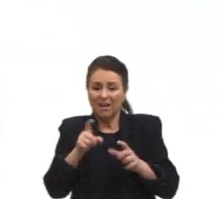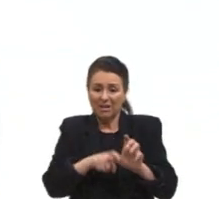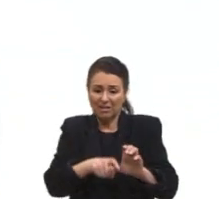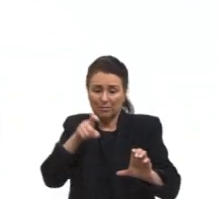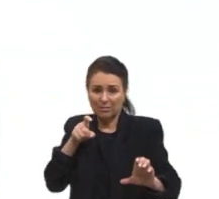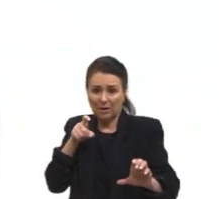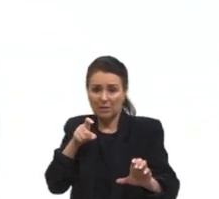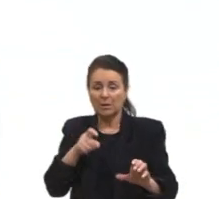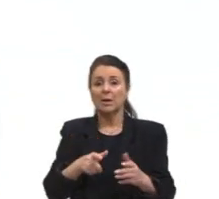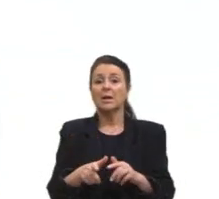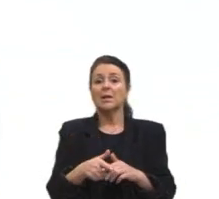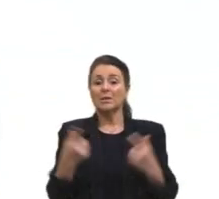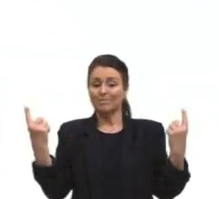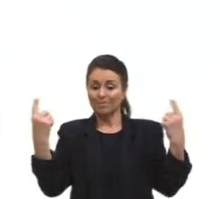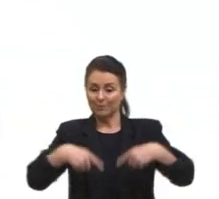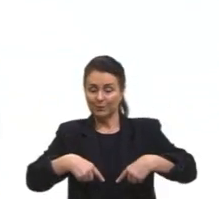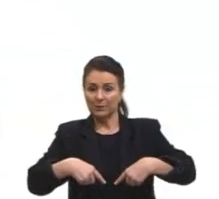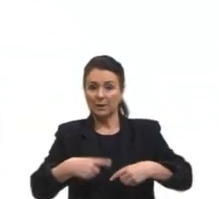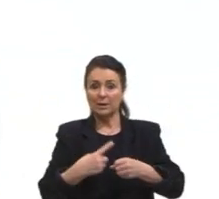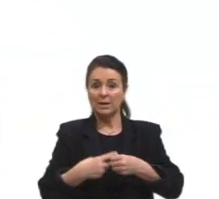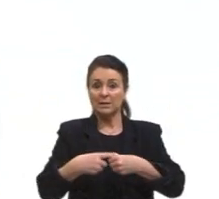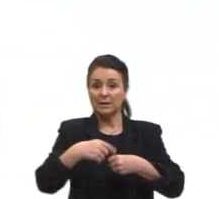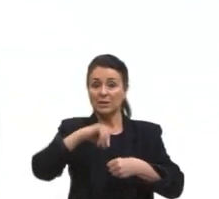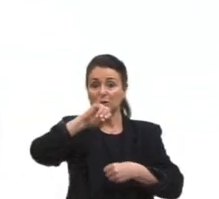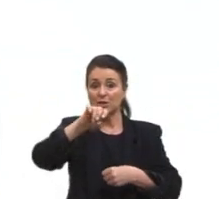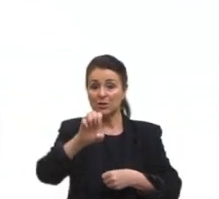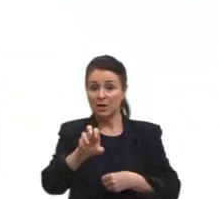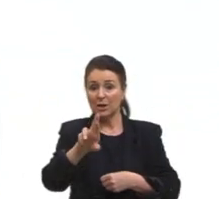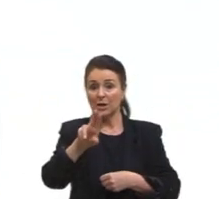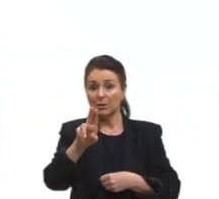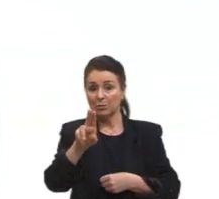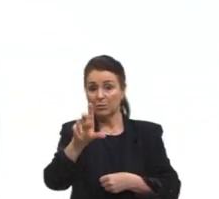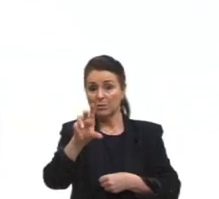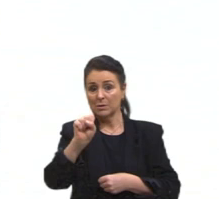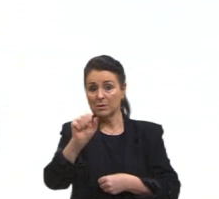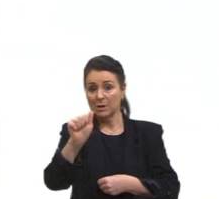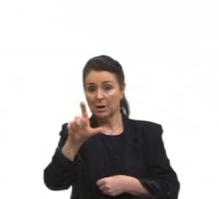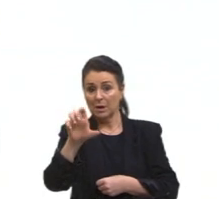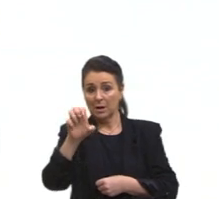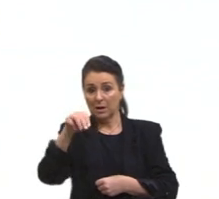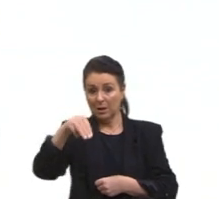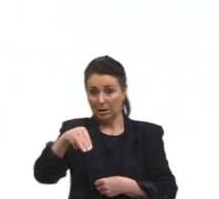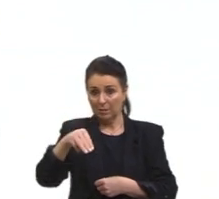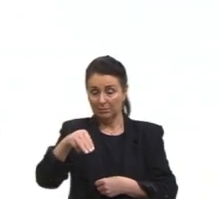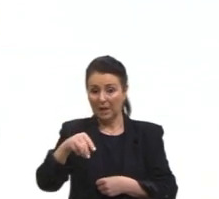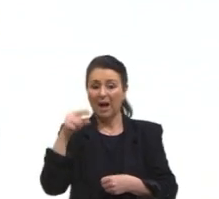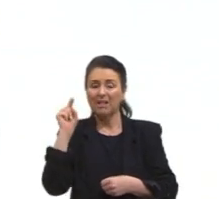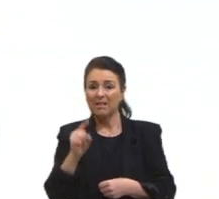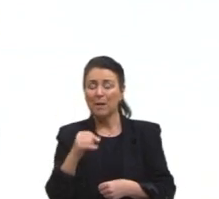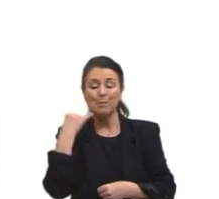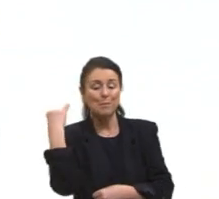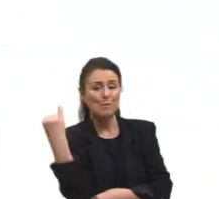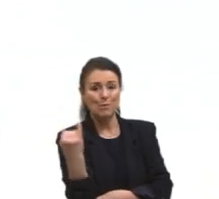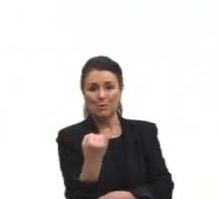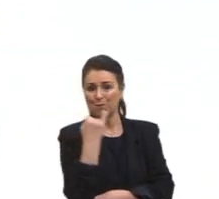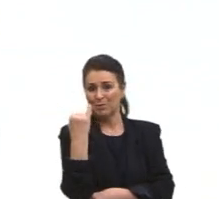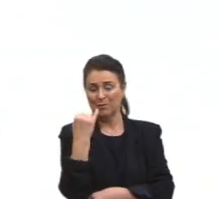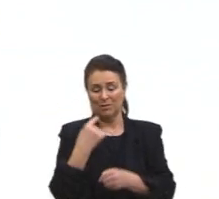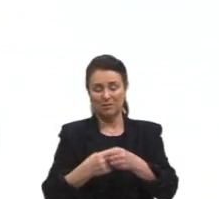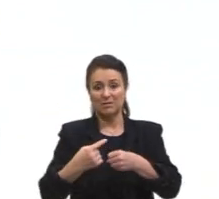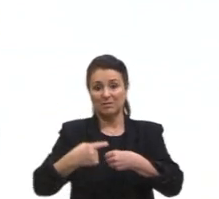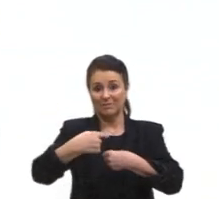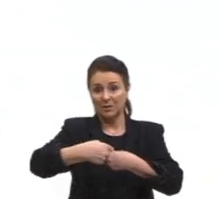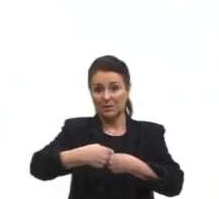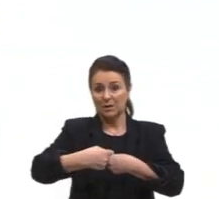uma disputa né do entorno da cidade de Jerusalém lembra Jerusalém é um ponto Vital é para para